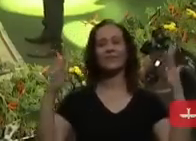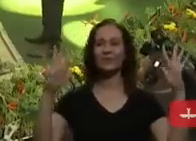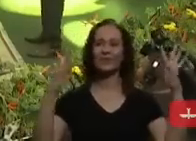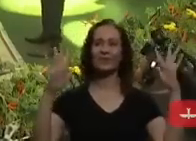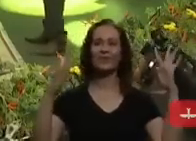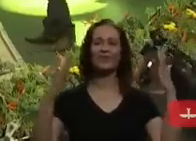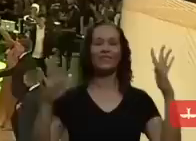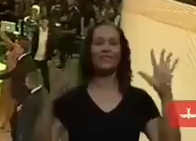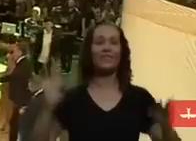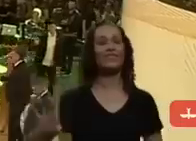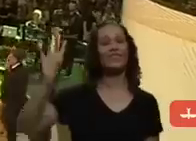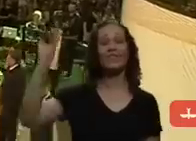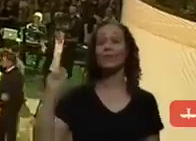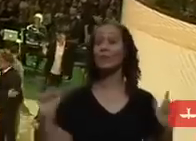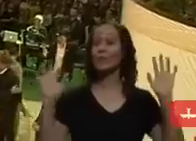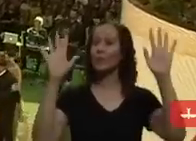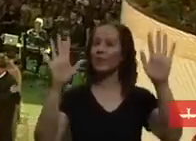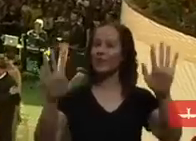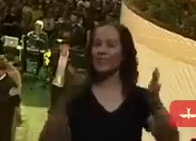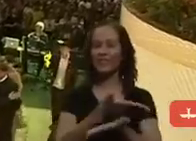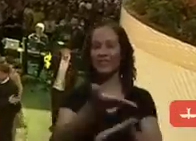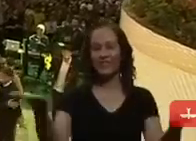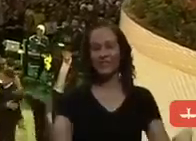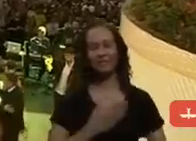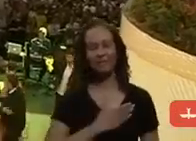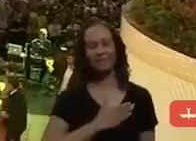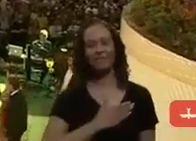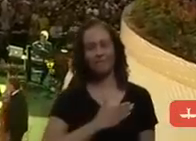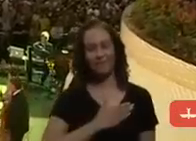crente. Deus abençoe, meus amados.